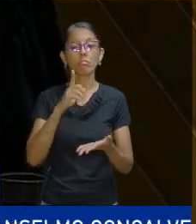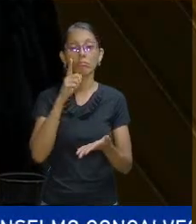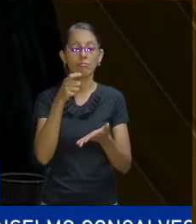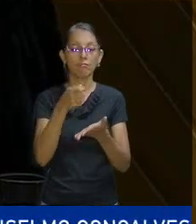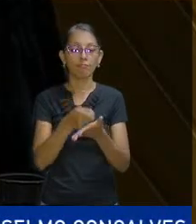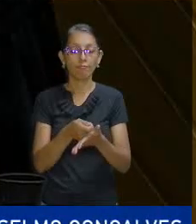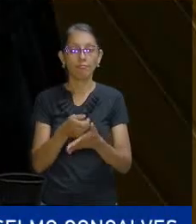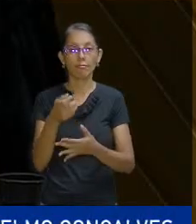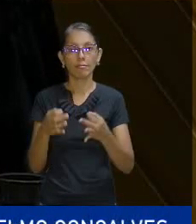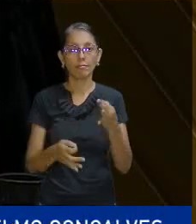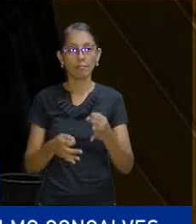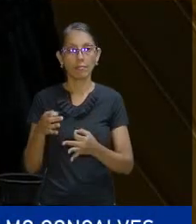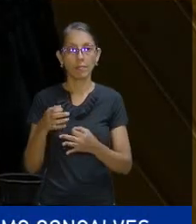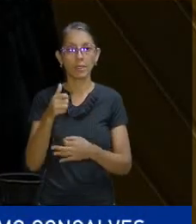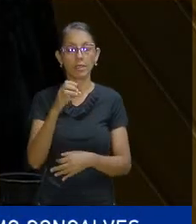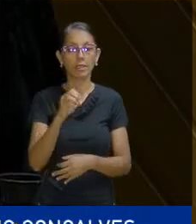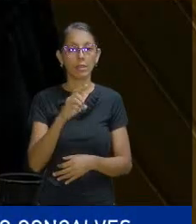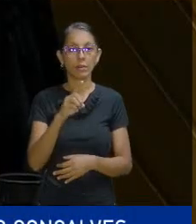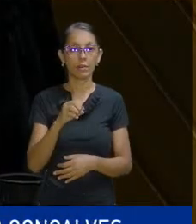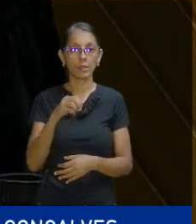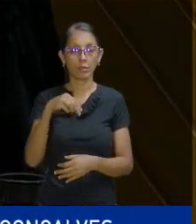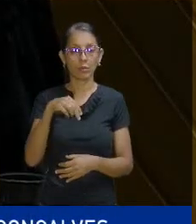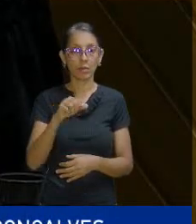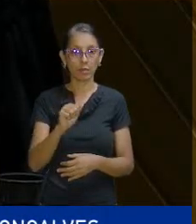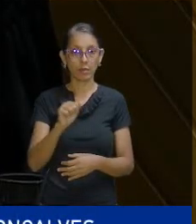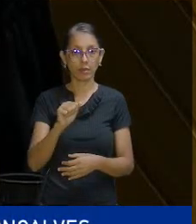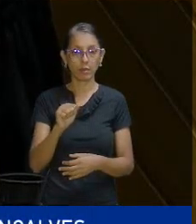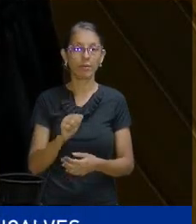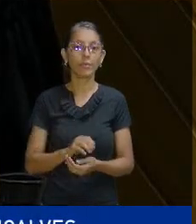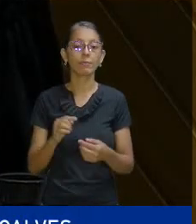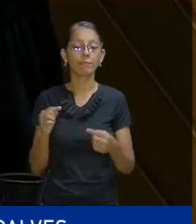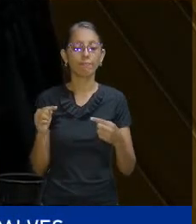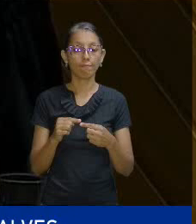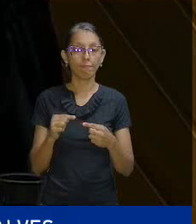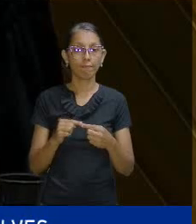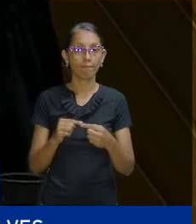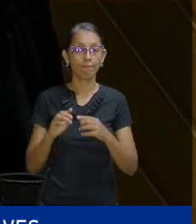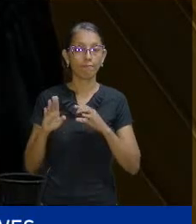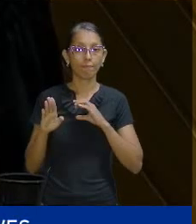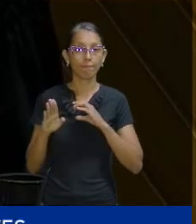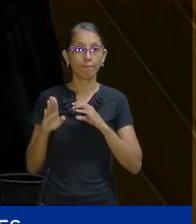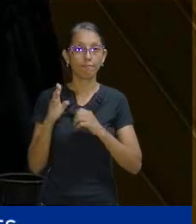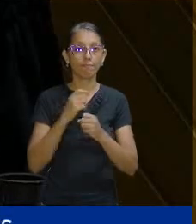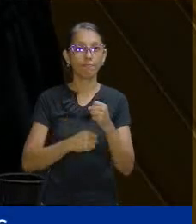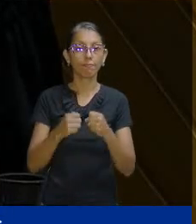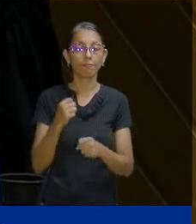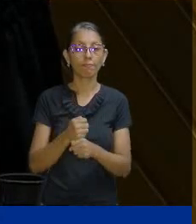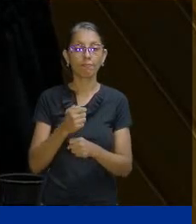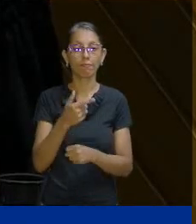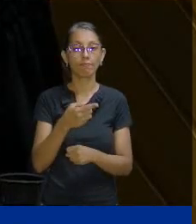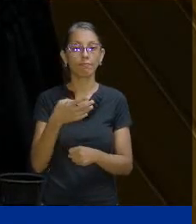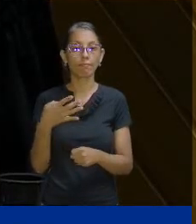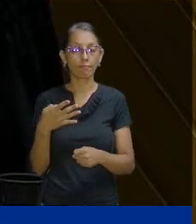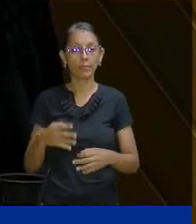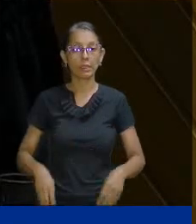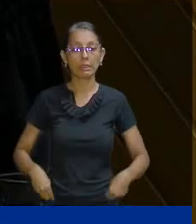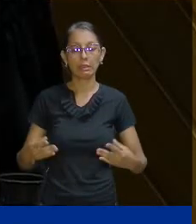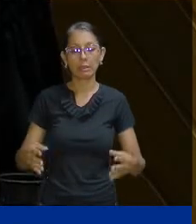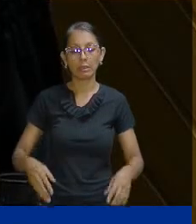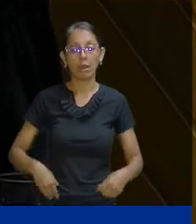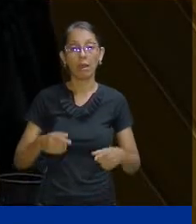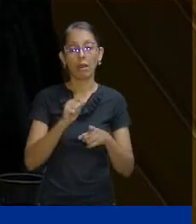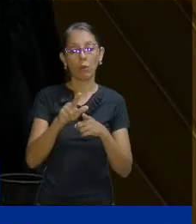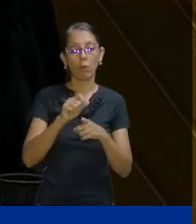suas contas de campanha referentes às eleições de 2024, devido à extrapolação do limite de gastos com aluguel de